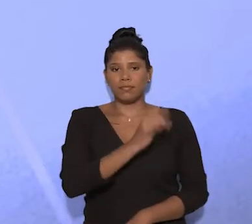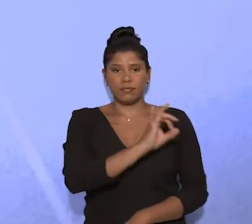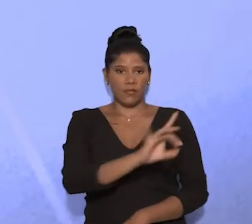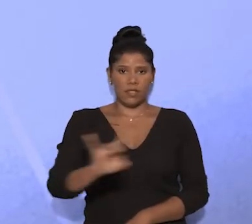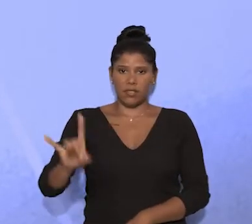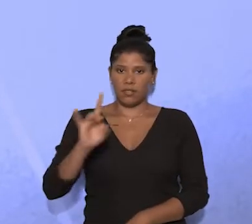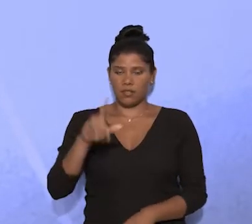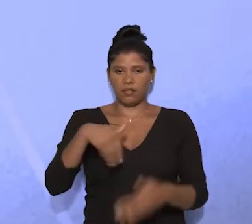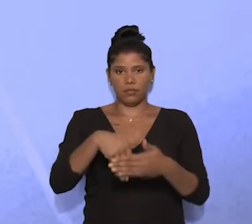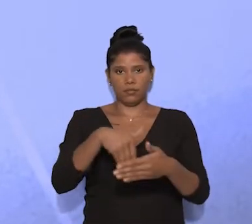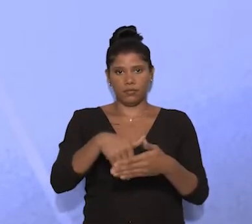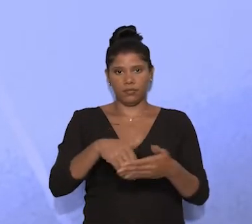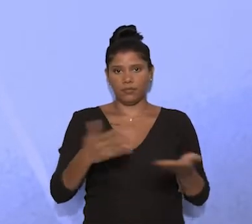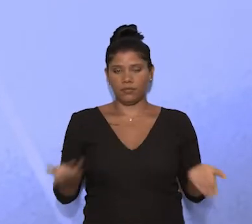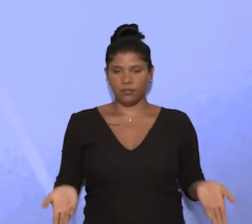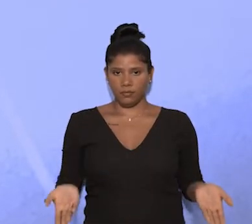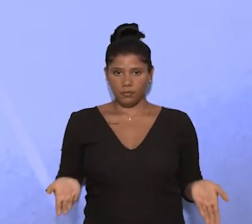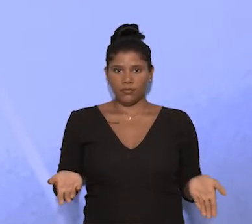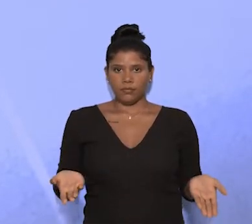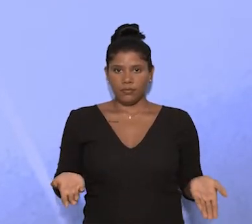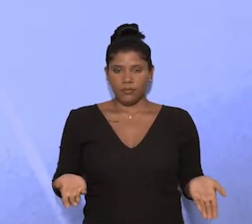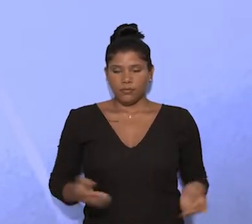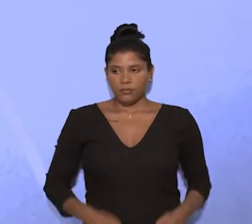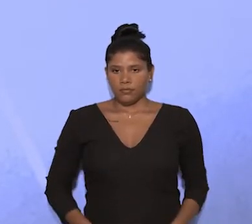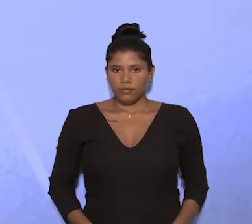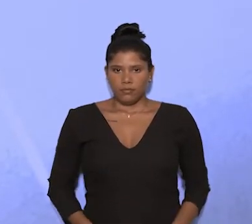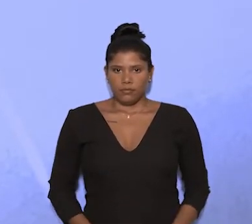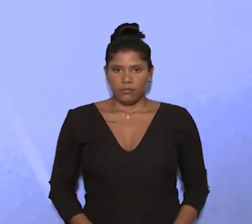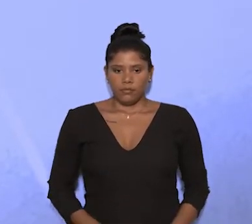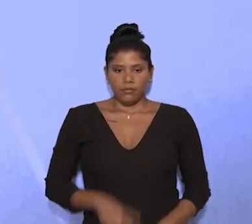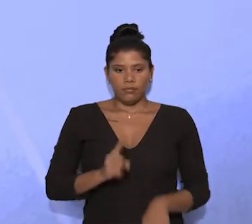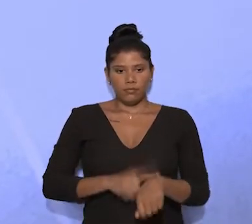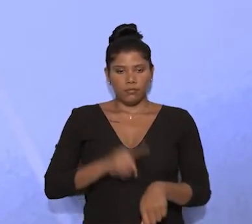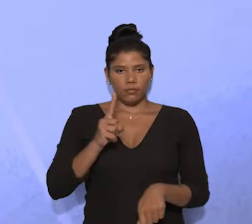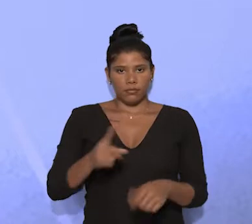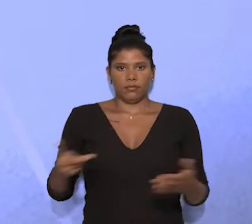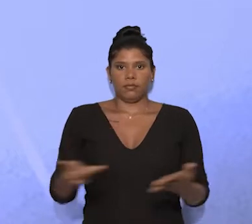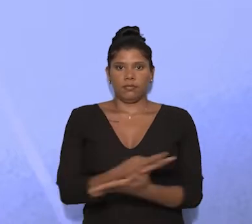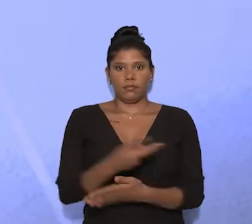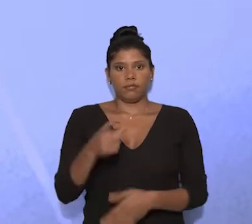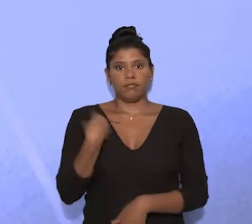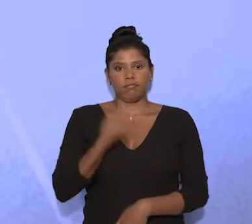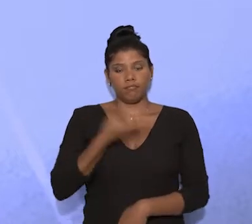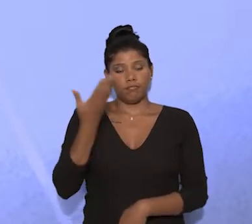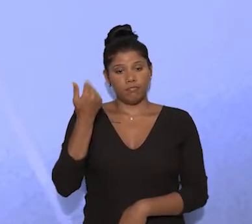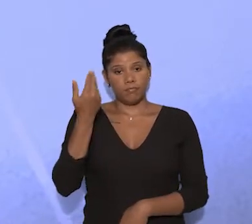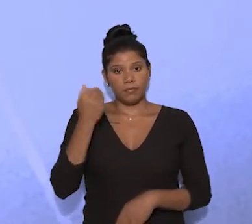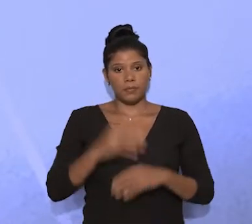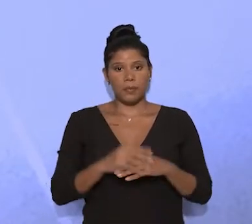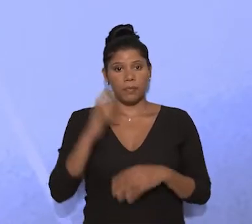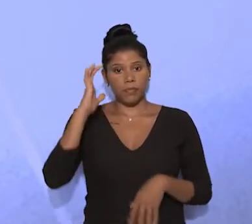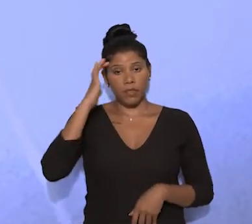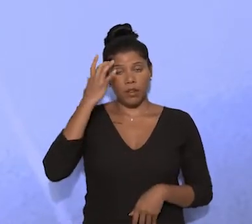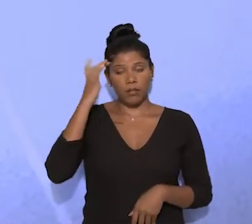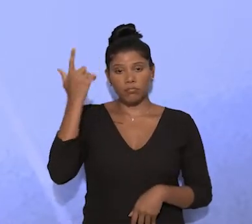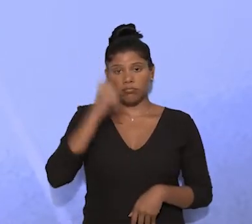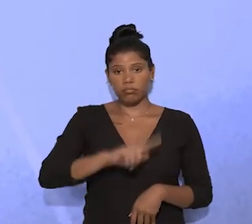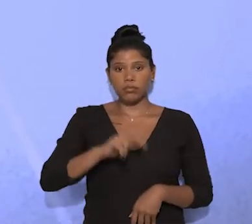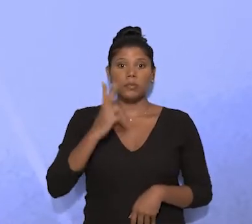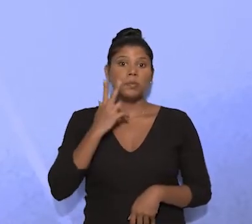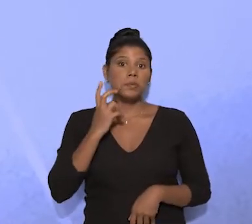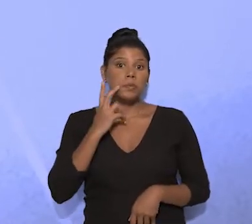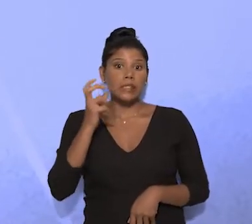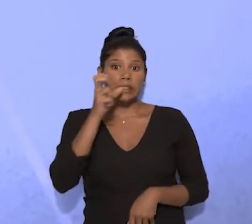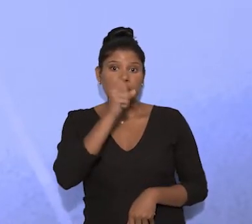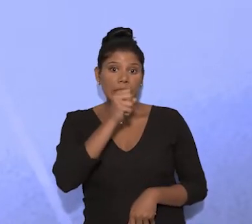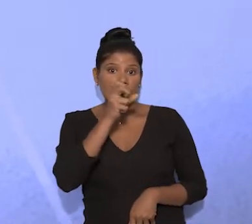é uma história que escrita ao vivo, né, na hora que vai acontecendo. Acho que a vitória do Ceará sábado